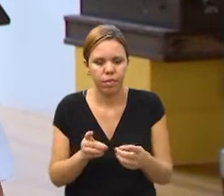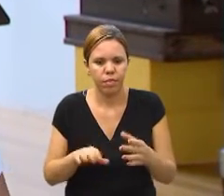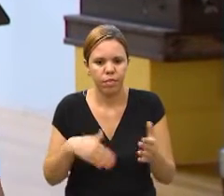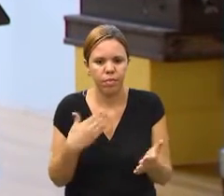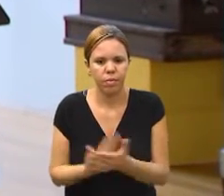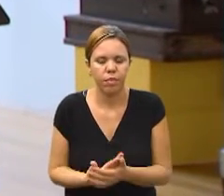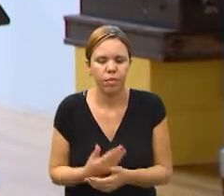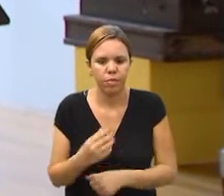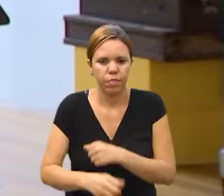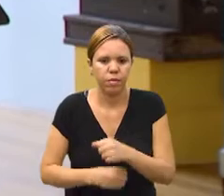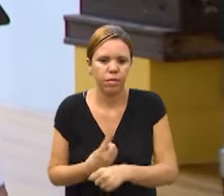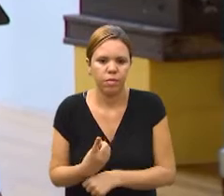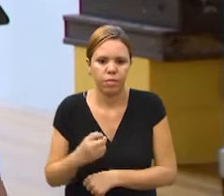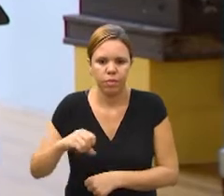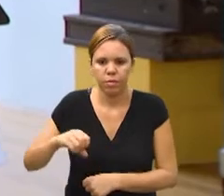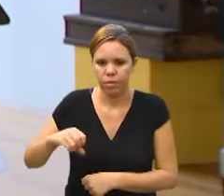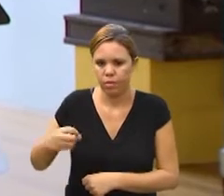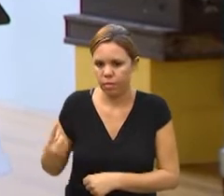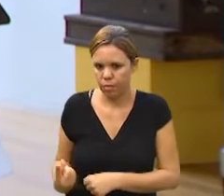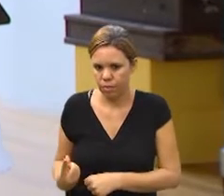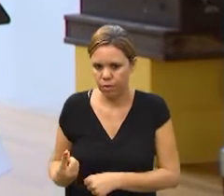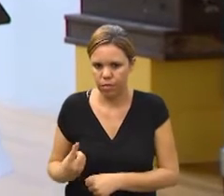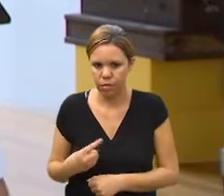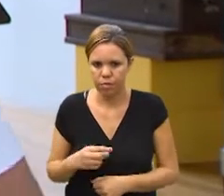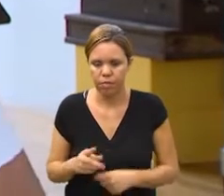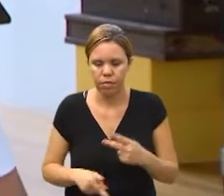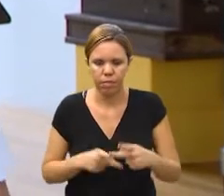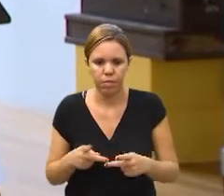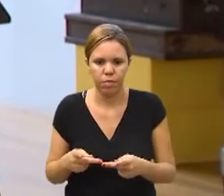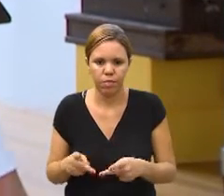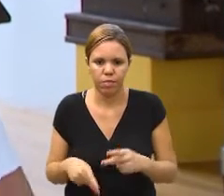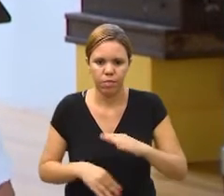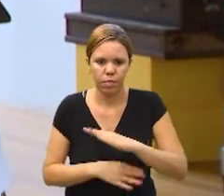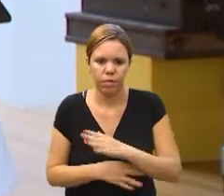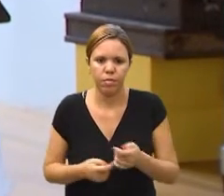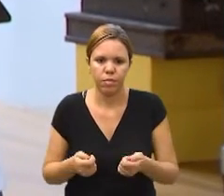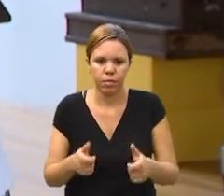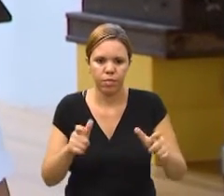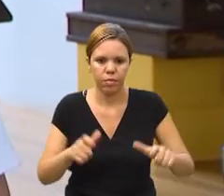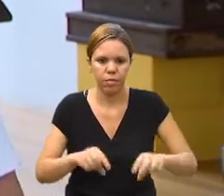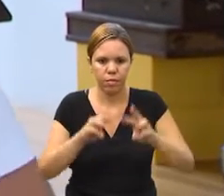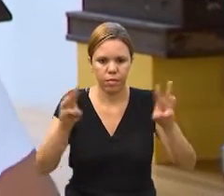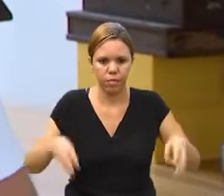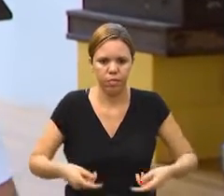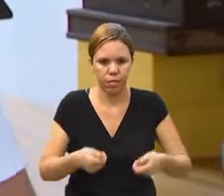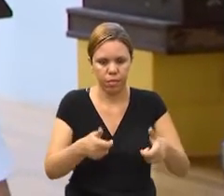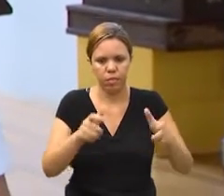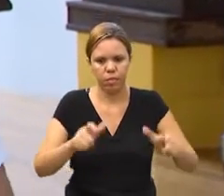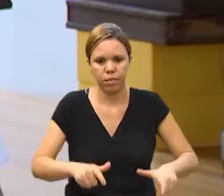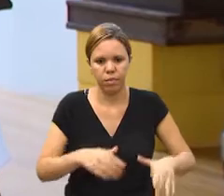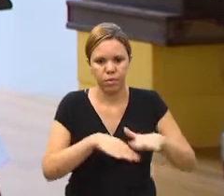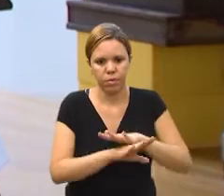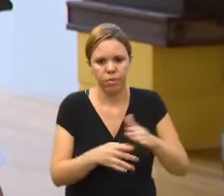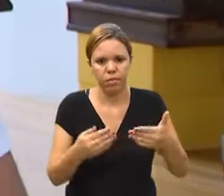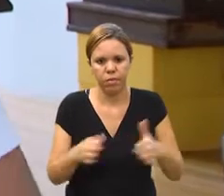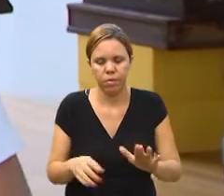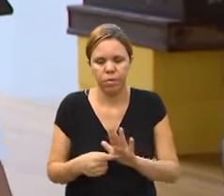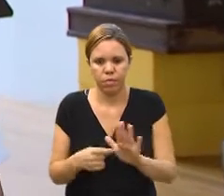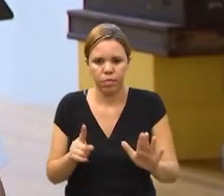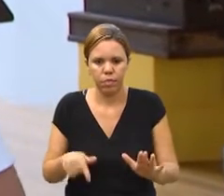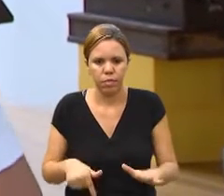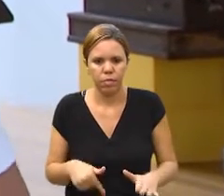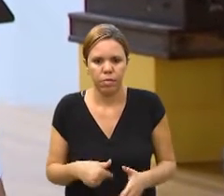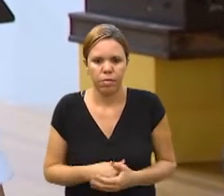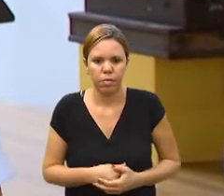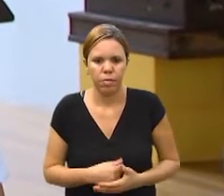o ano de 1991, quando aí, gentilmente, a Câmara cede ao museu para que esse mobiliário fique em exposição. É um